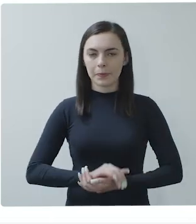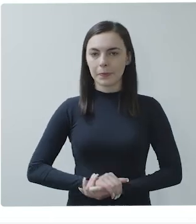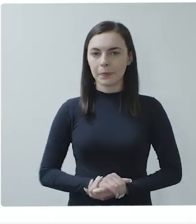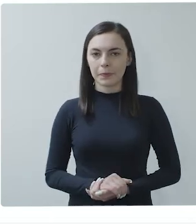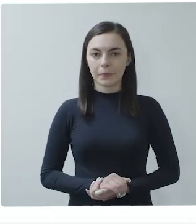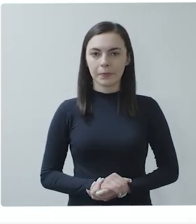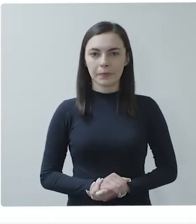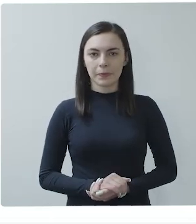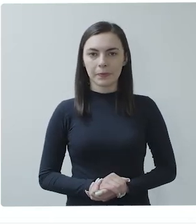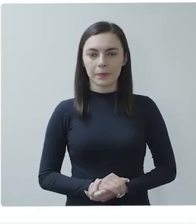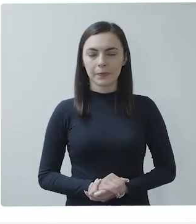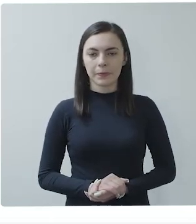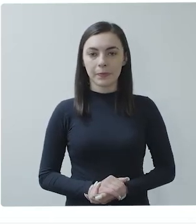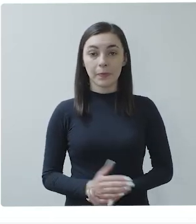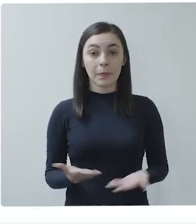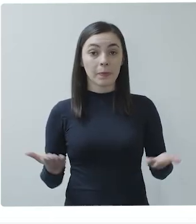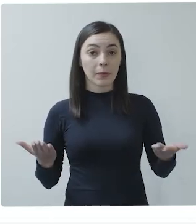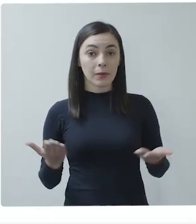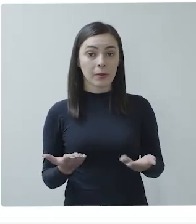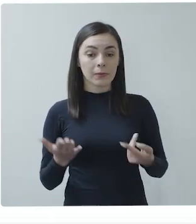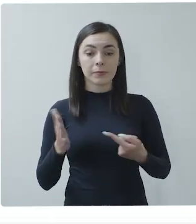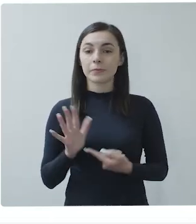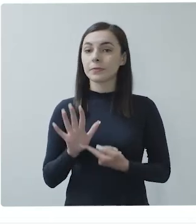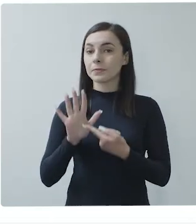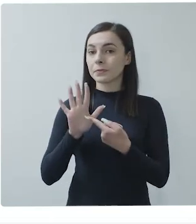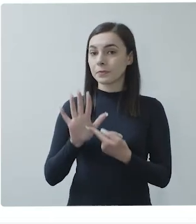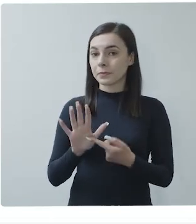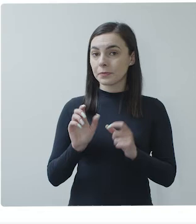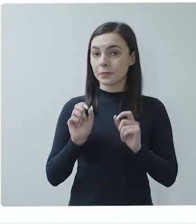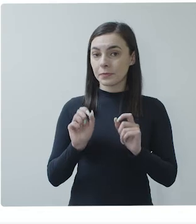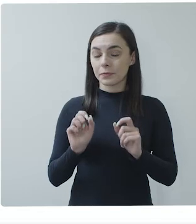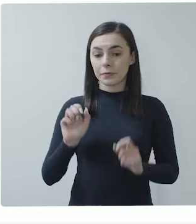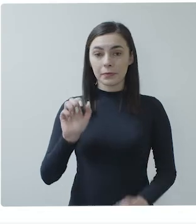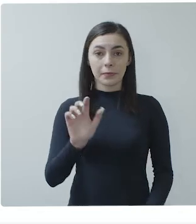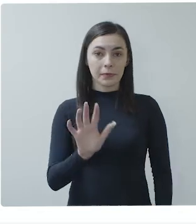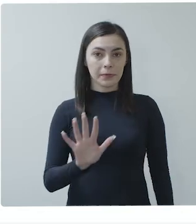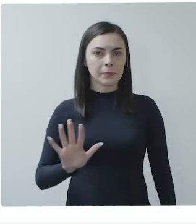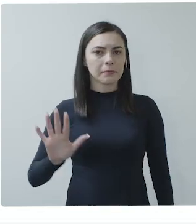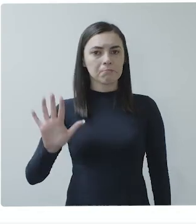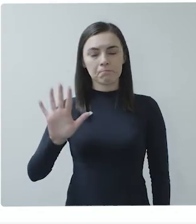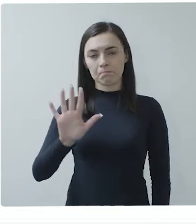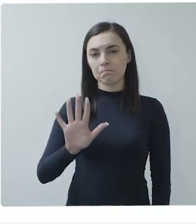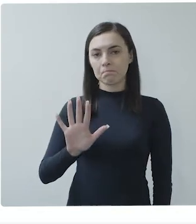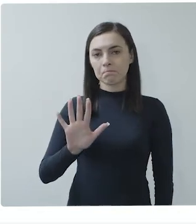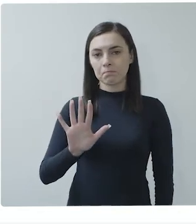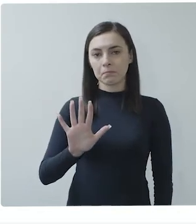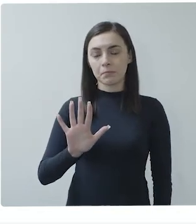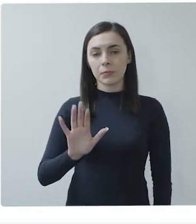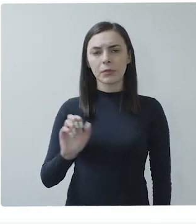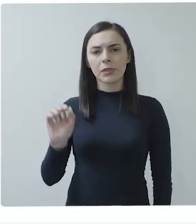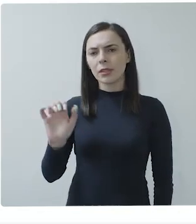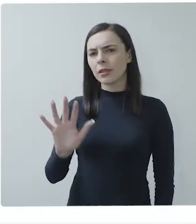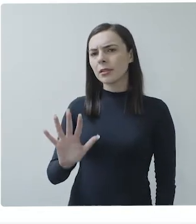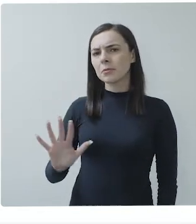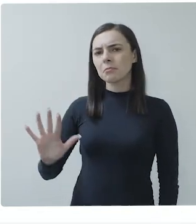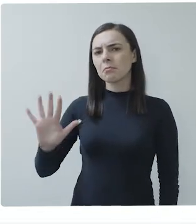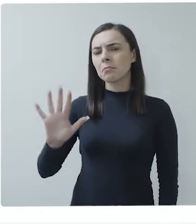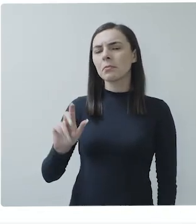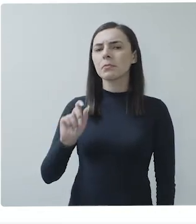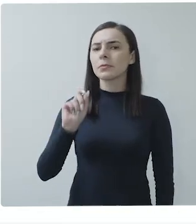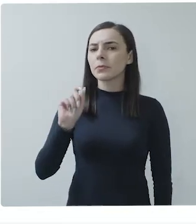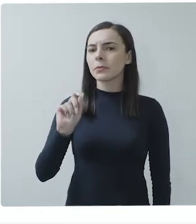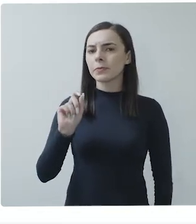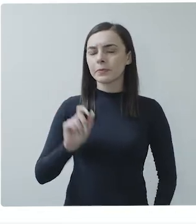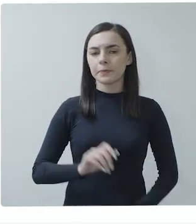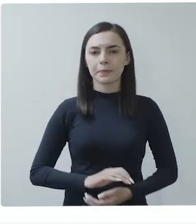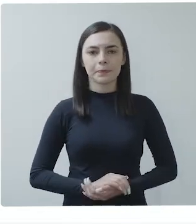professora. Eu vou colocar aqui para vocês a imagem, uma imagem. Essa imagem é